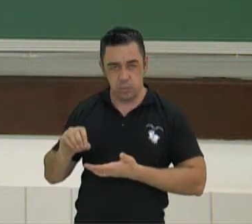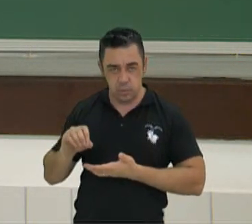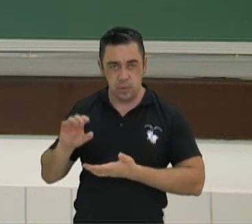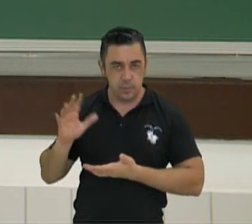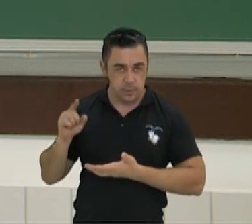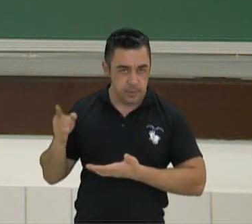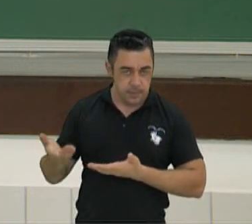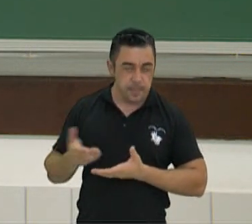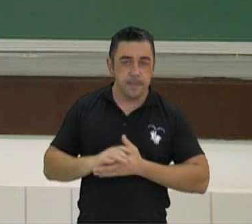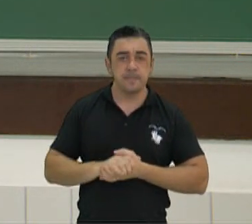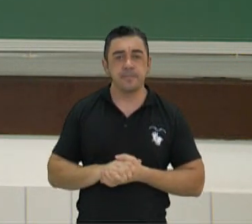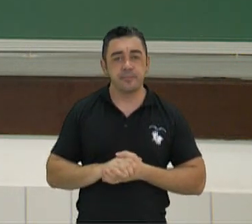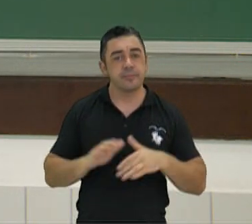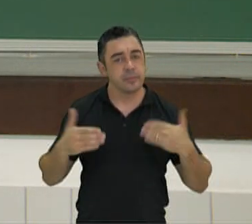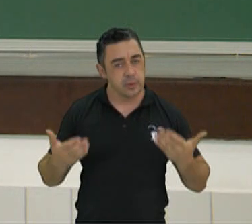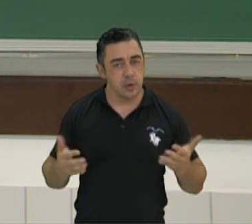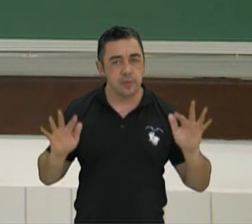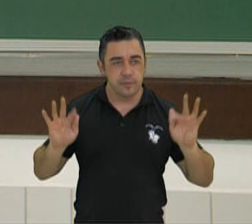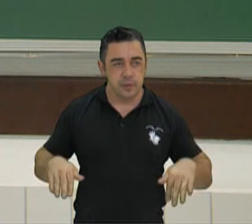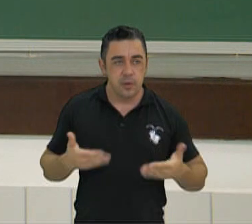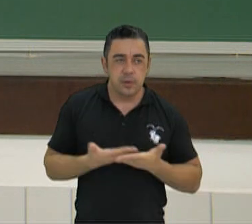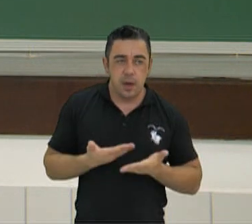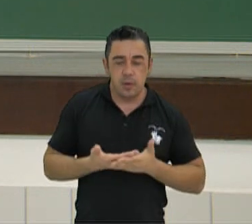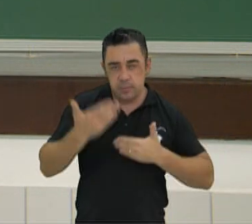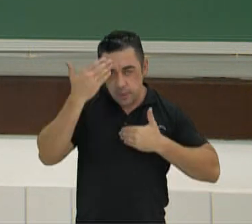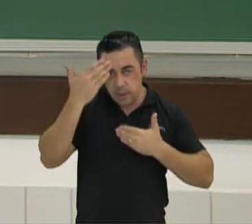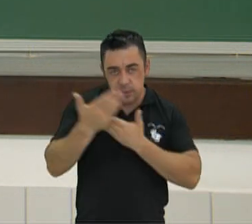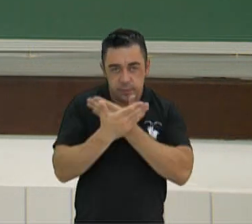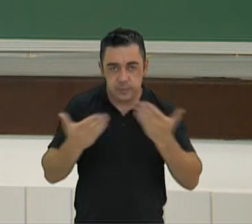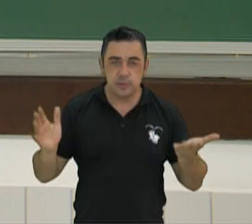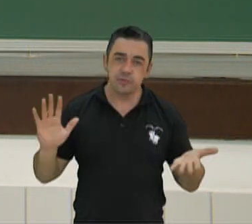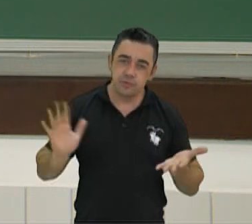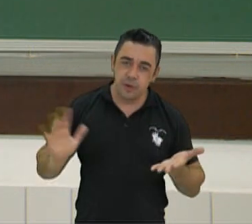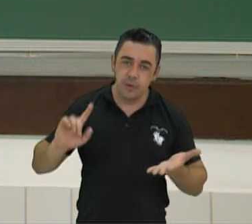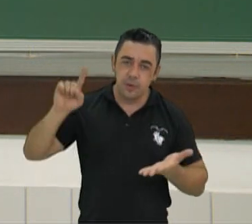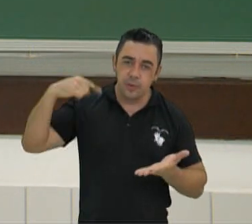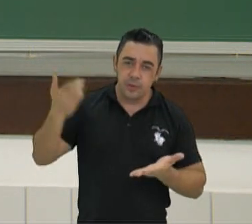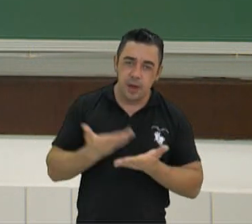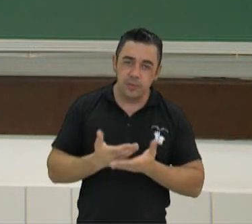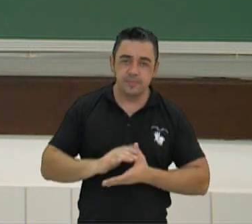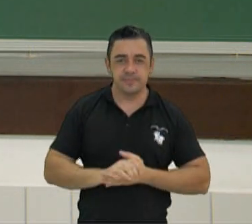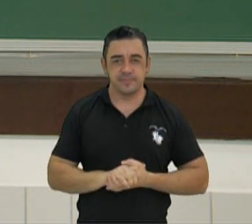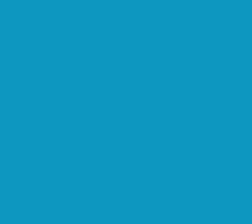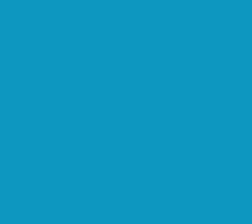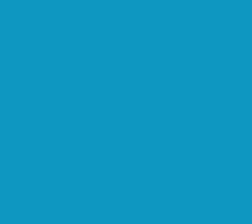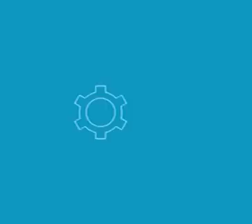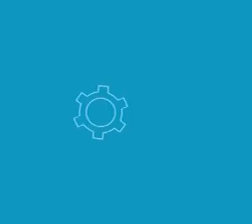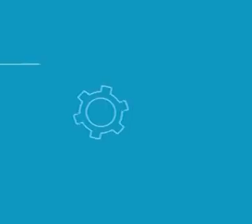equação de Karash. Então, encerramos por aqui. Tchau e até a próxima.